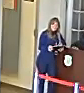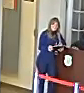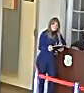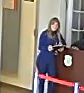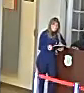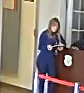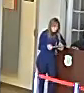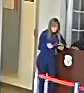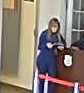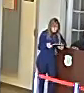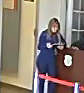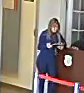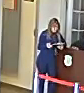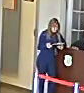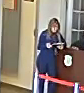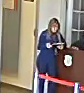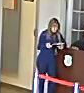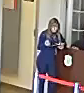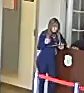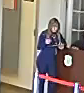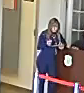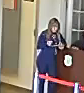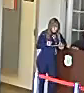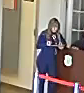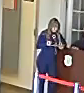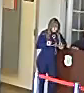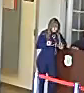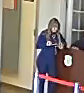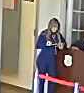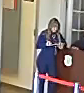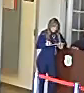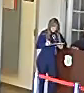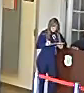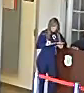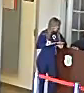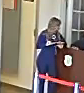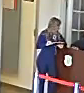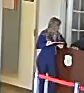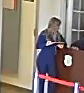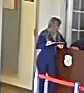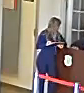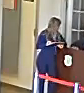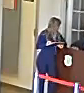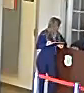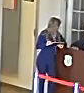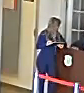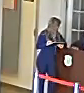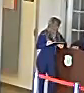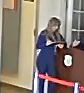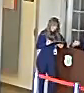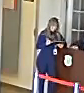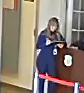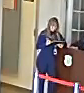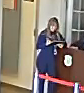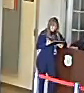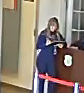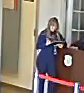Guedes que é vice-prefeito da cidade Santos do mo tá aqui aqui excelentíssimo senhor